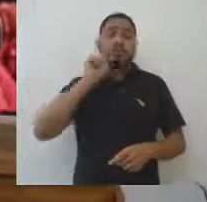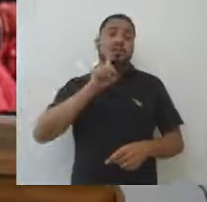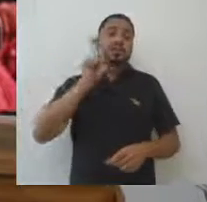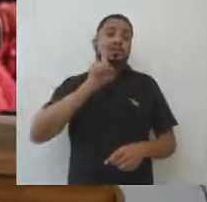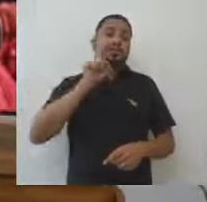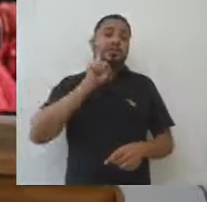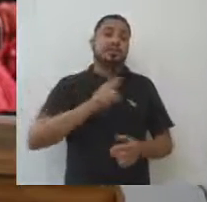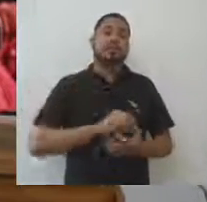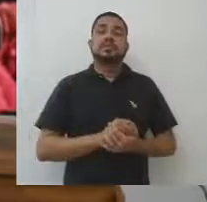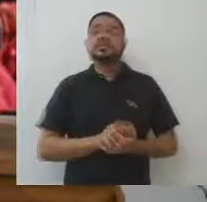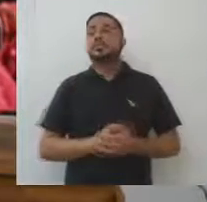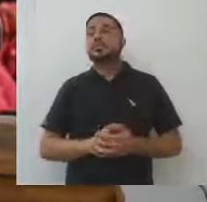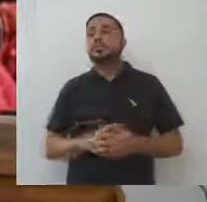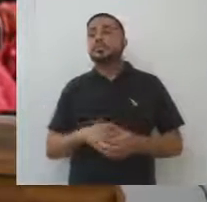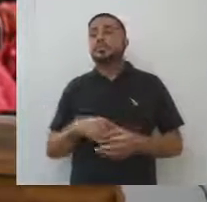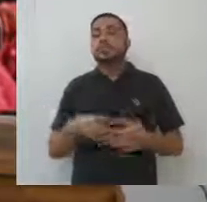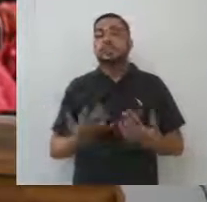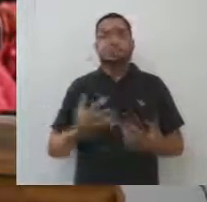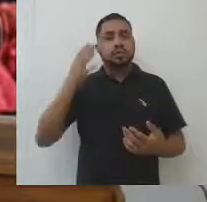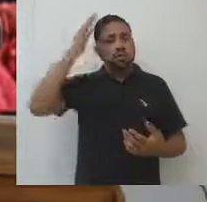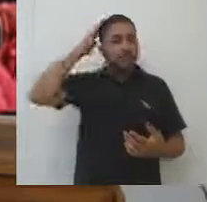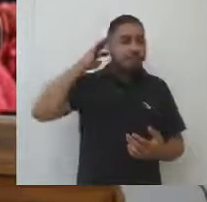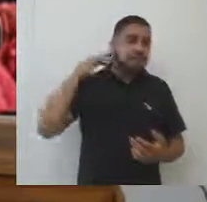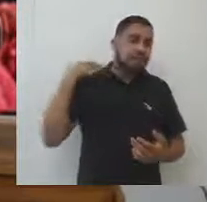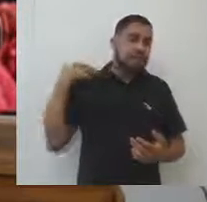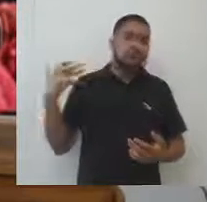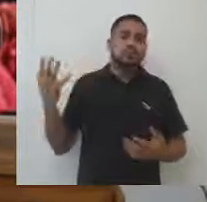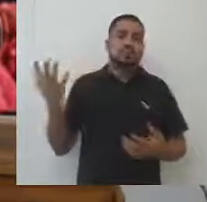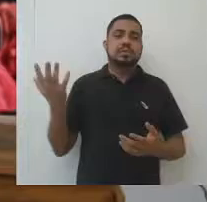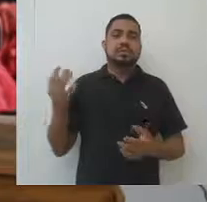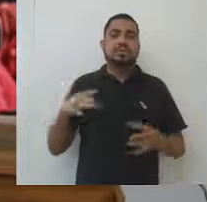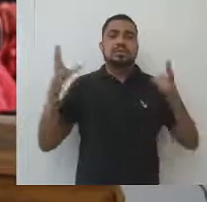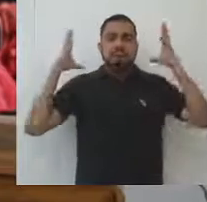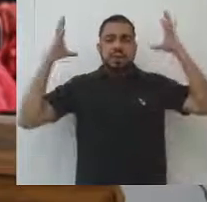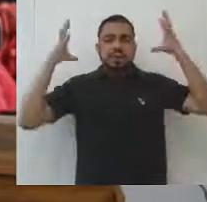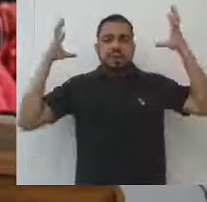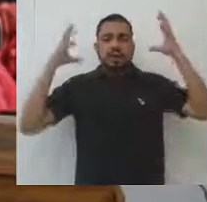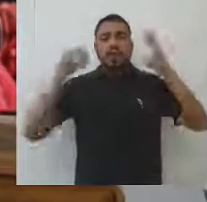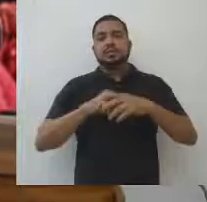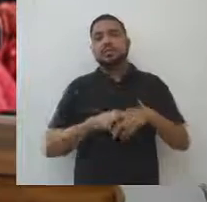Unidos, com a questão dos cabelos, Black